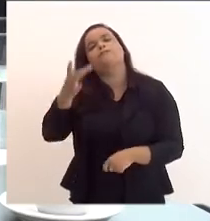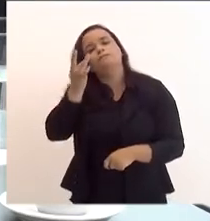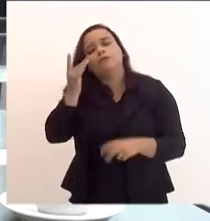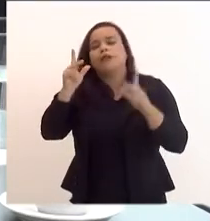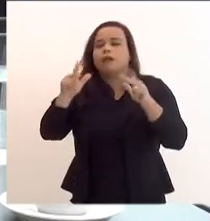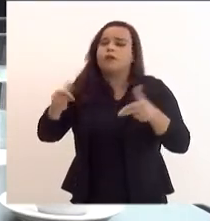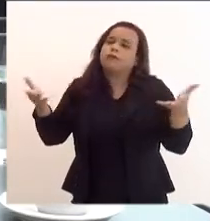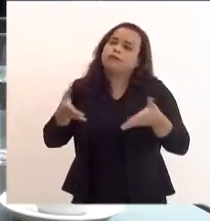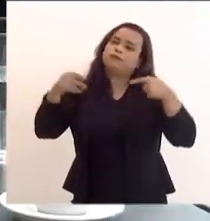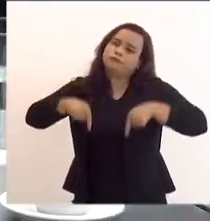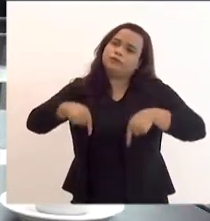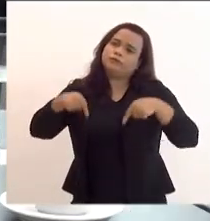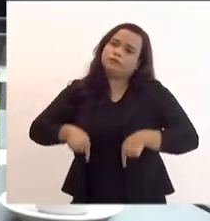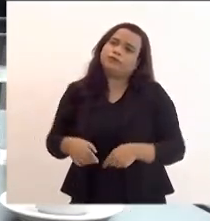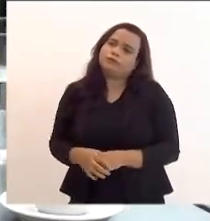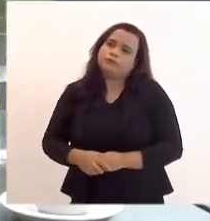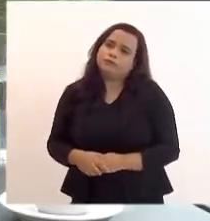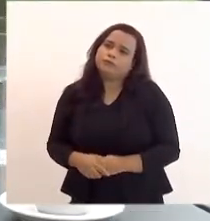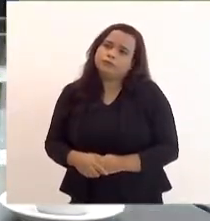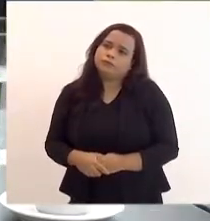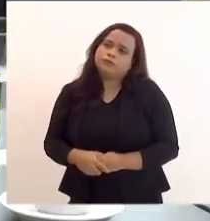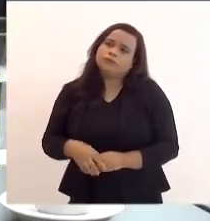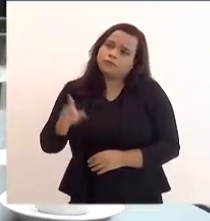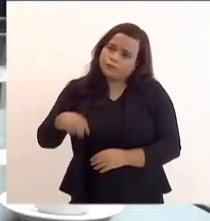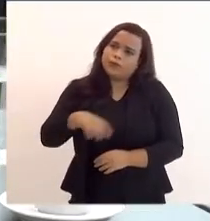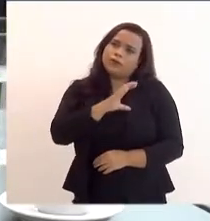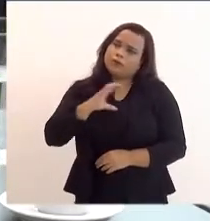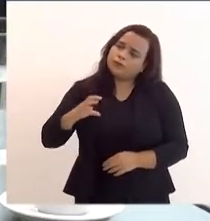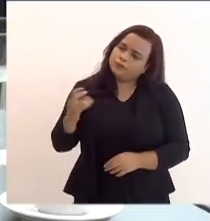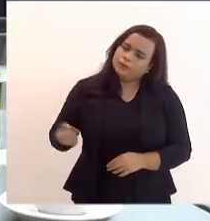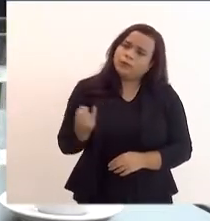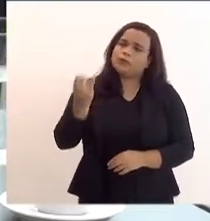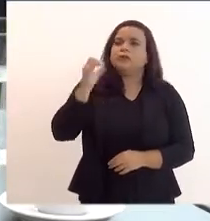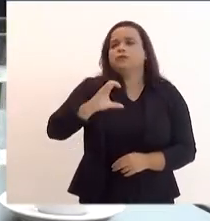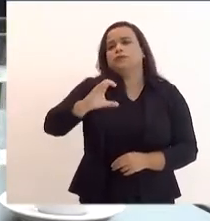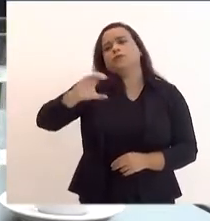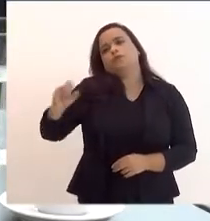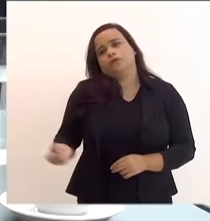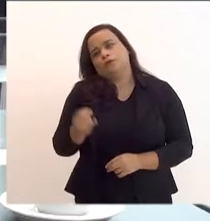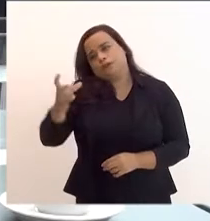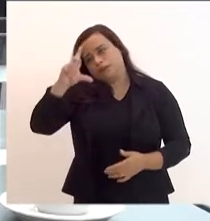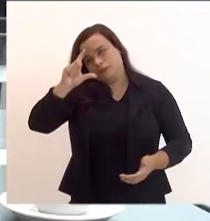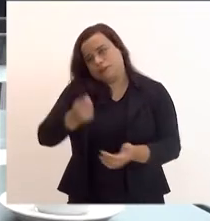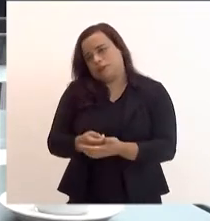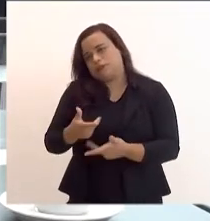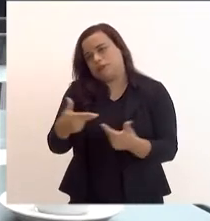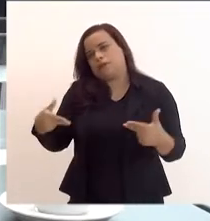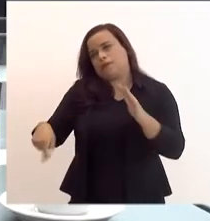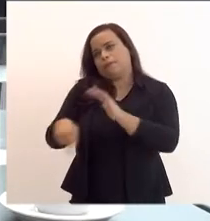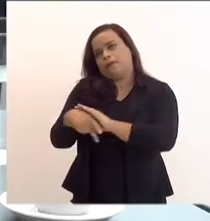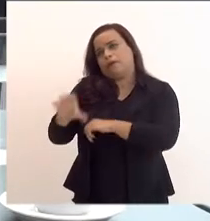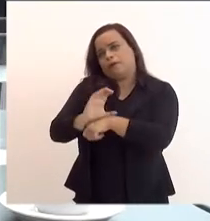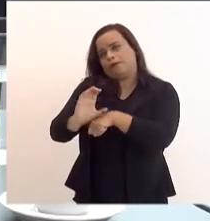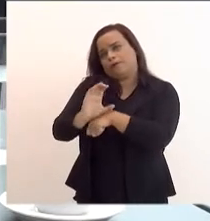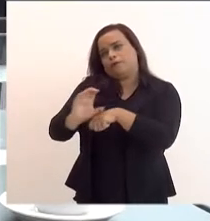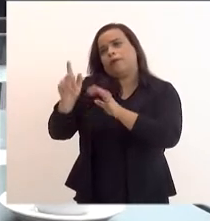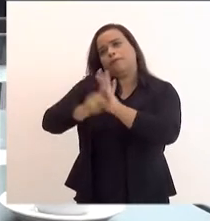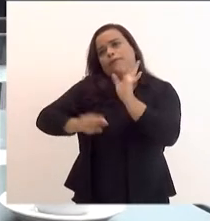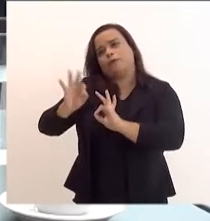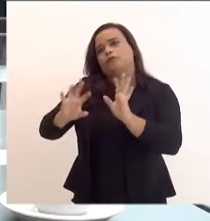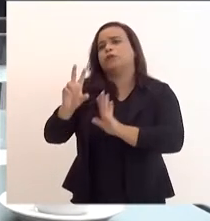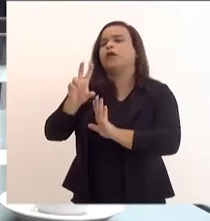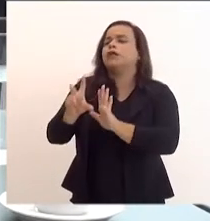esta é uma comissão importantíssima para deliberar da constitucionalidade do projeto de